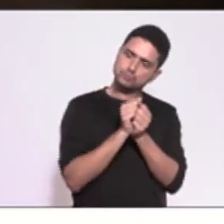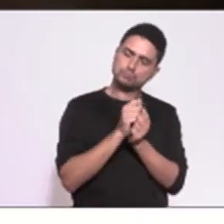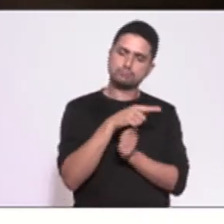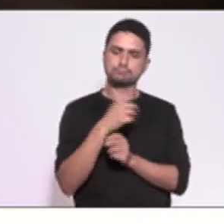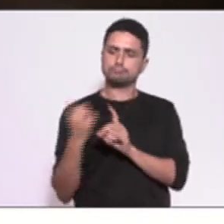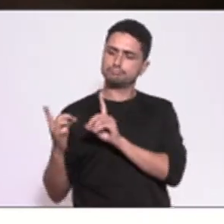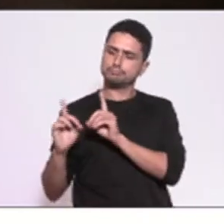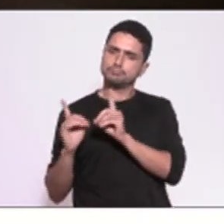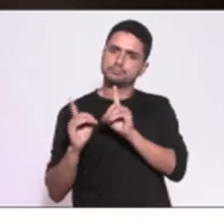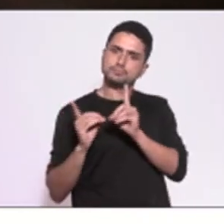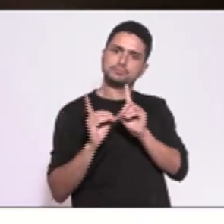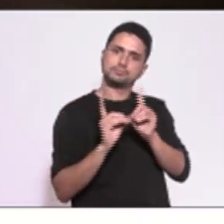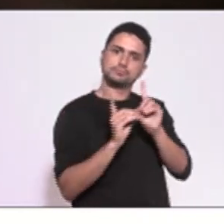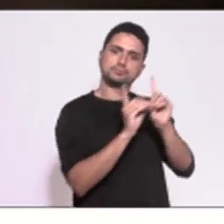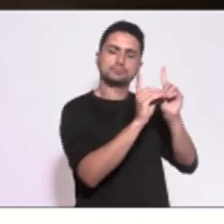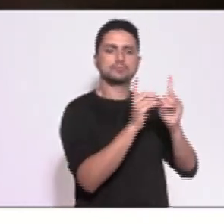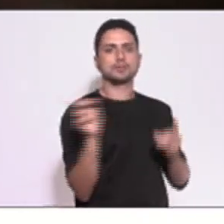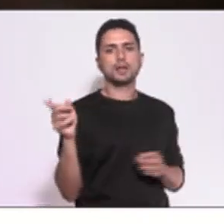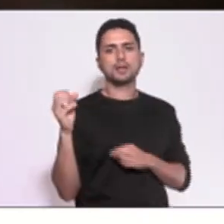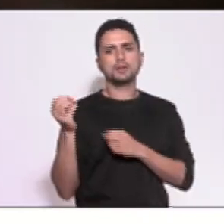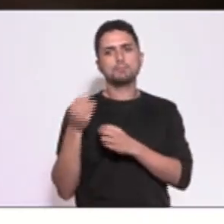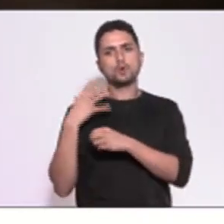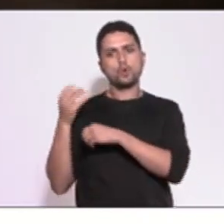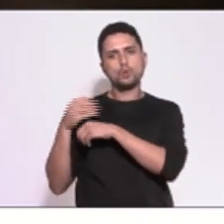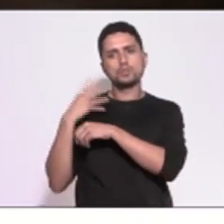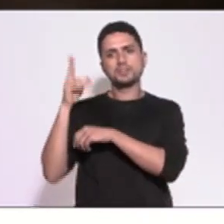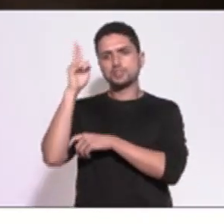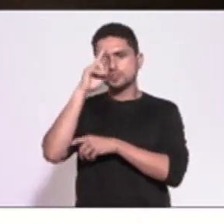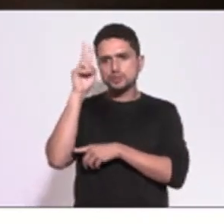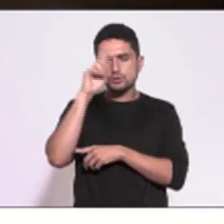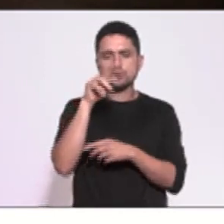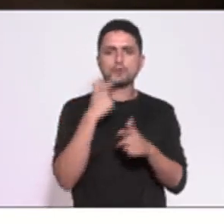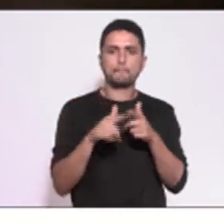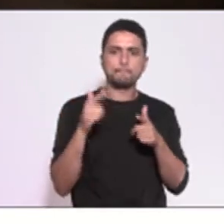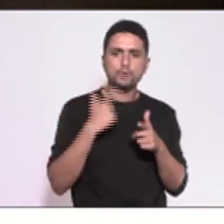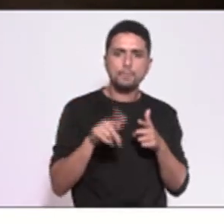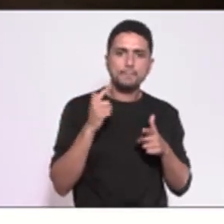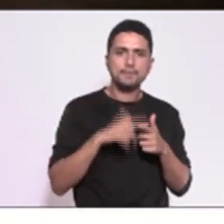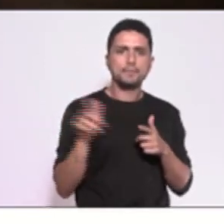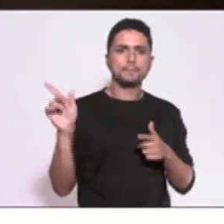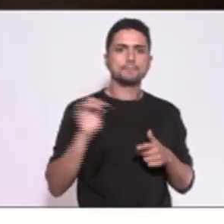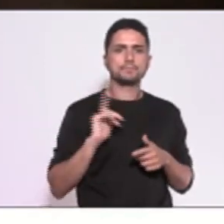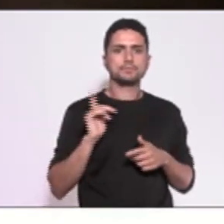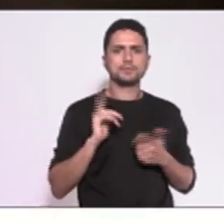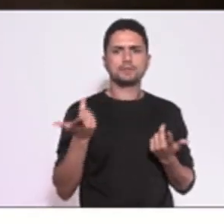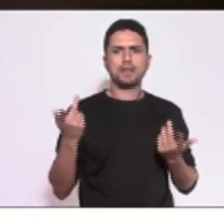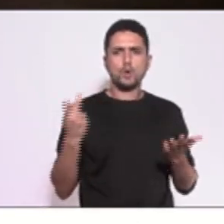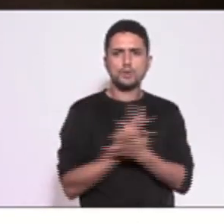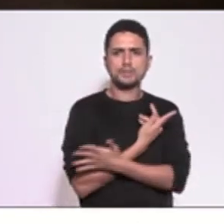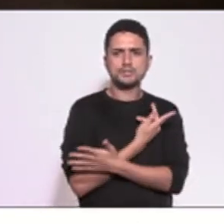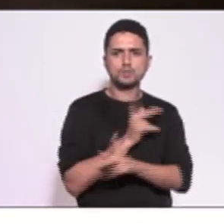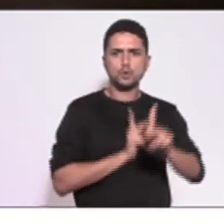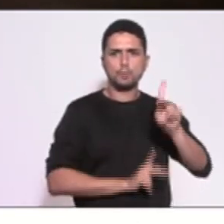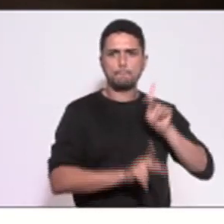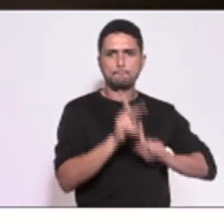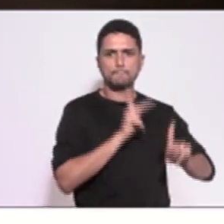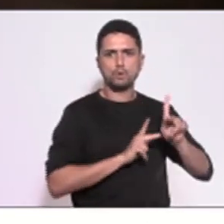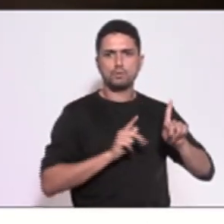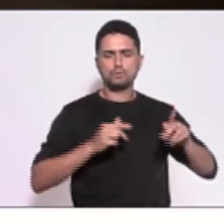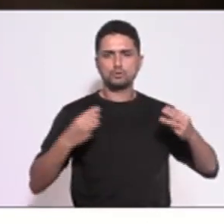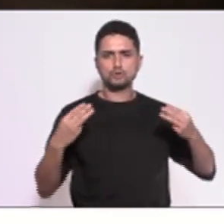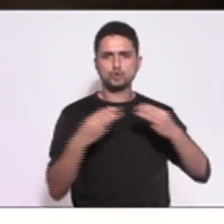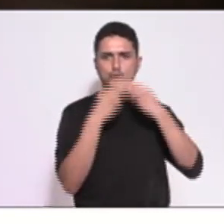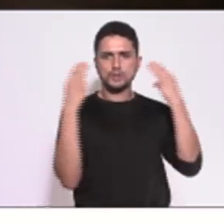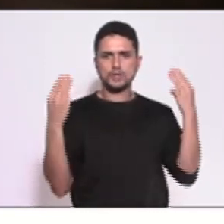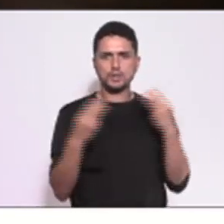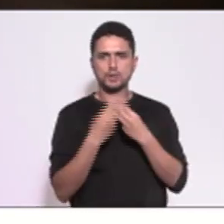a história de todo aquele problema, daquele martírio dos heróis judeus no